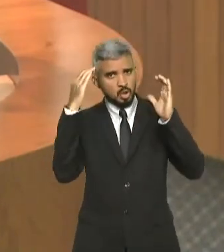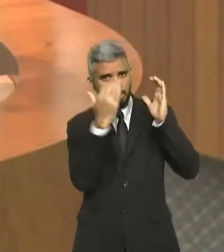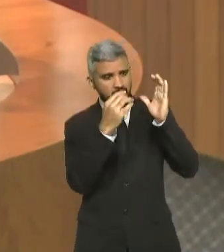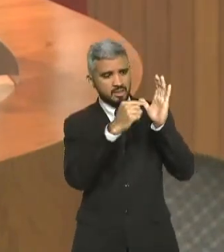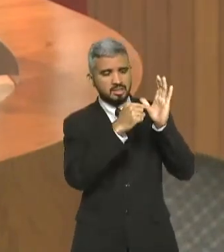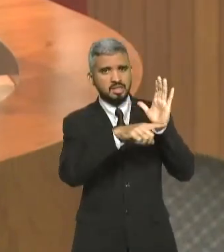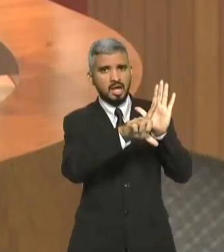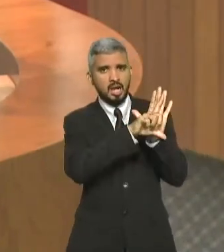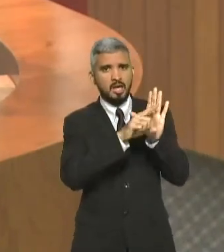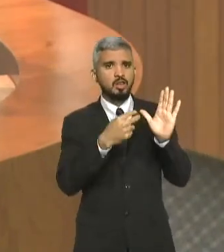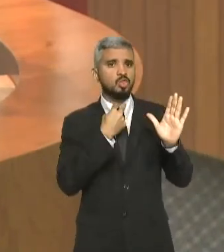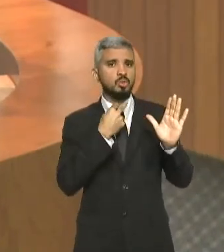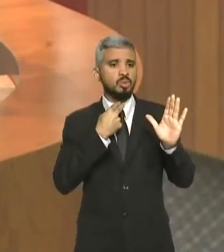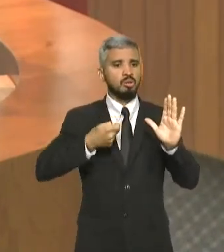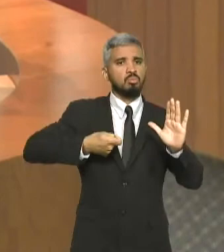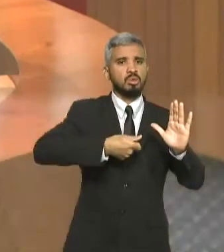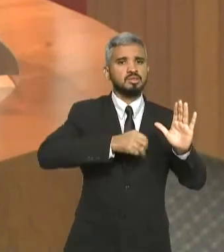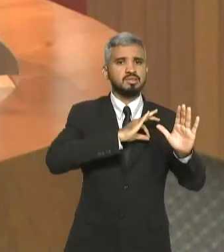decisão judicial no Detran.